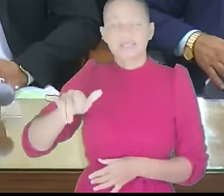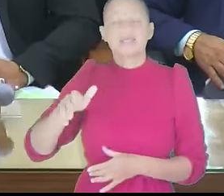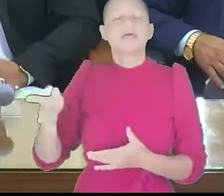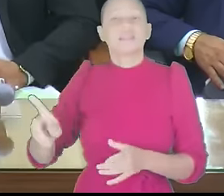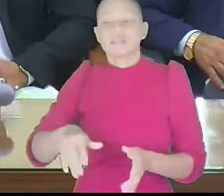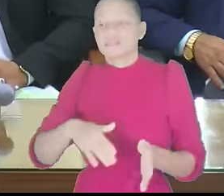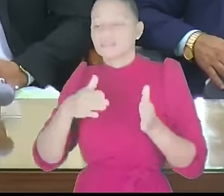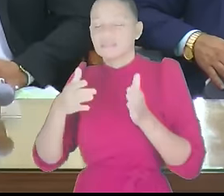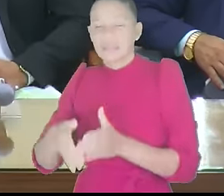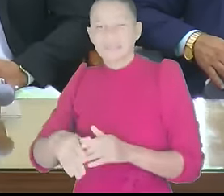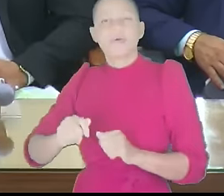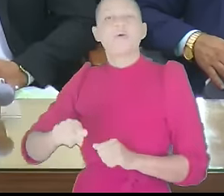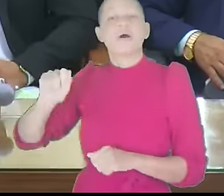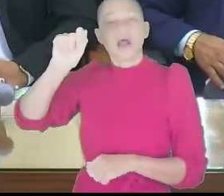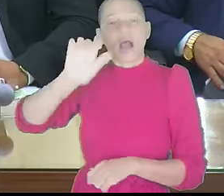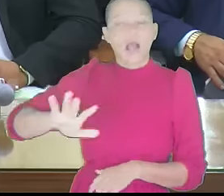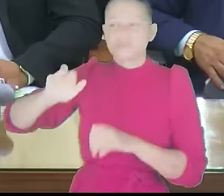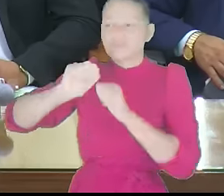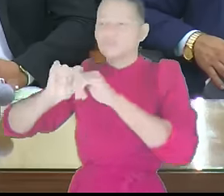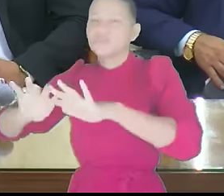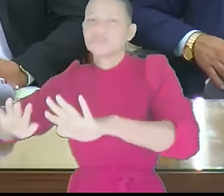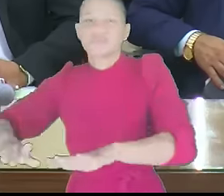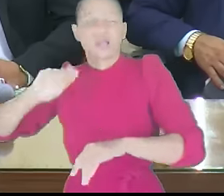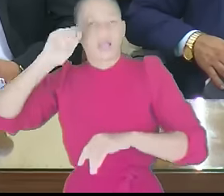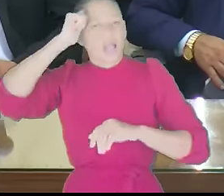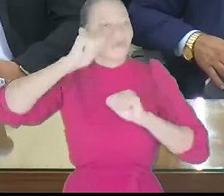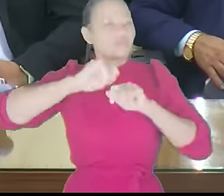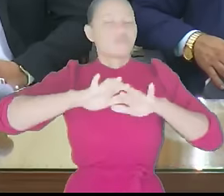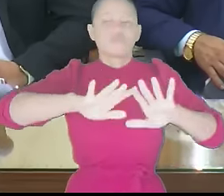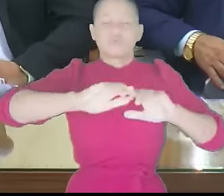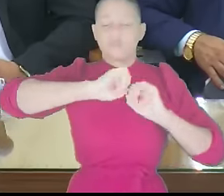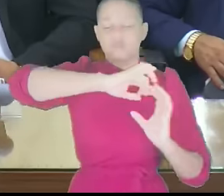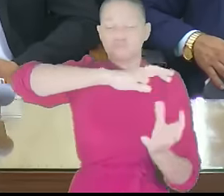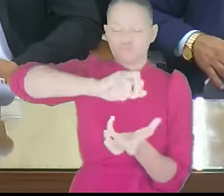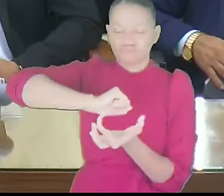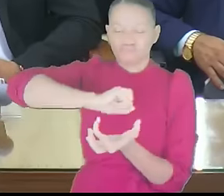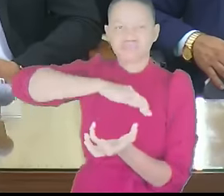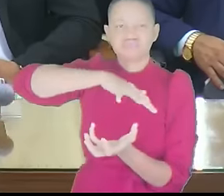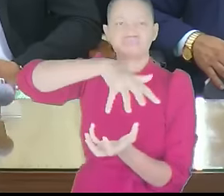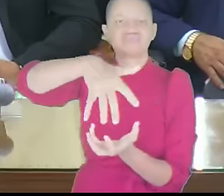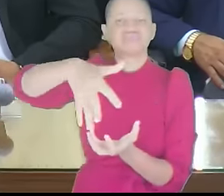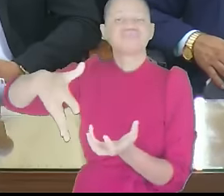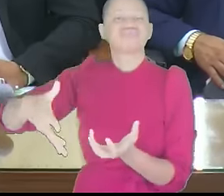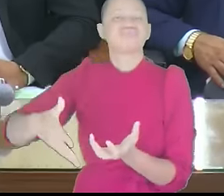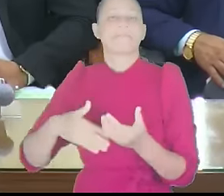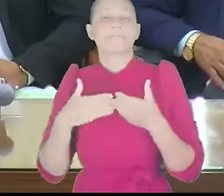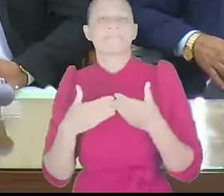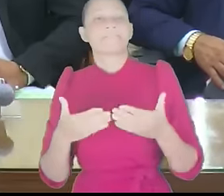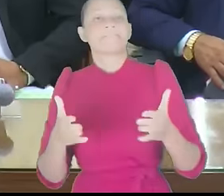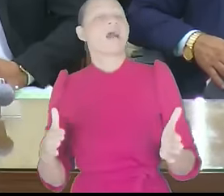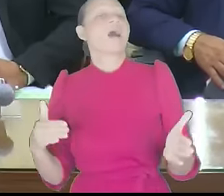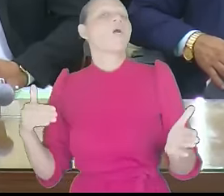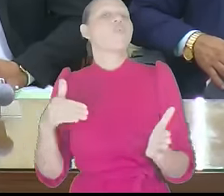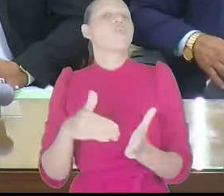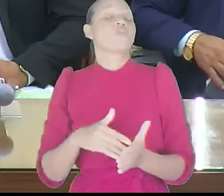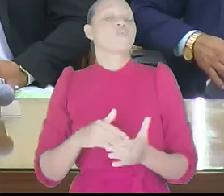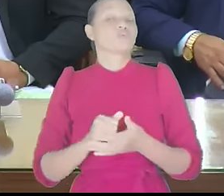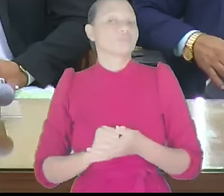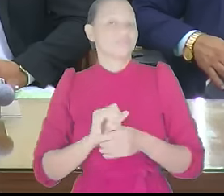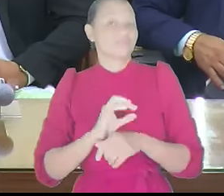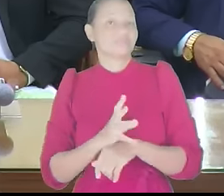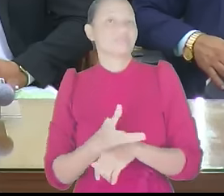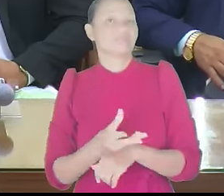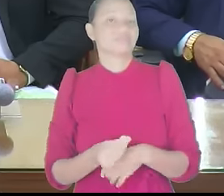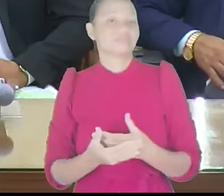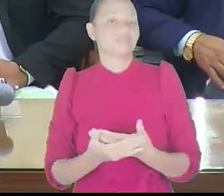invadiu a Ásia, invadiu a África, invadiu o mundo todo. Porta aberta. Mas a última igreja é